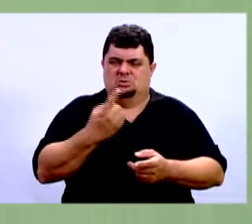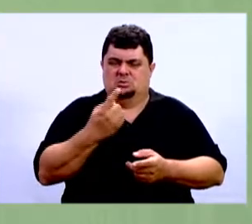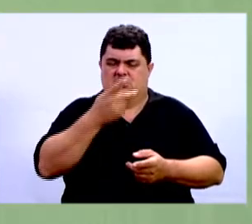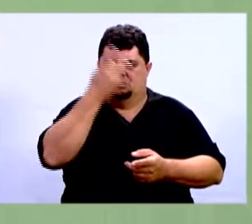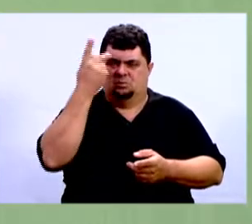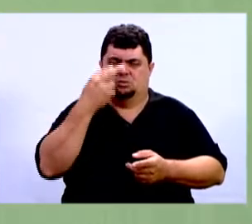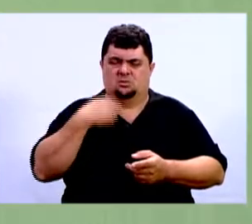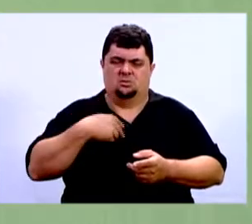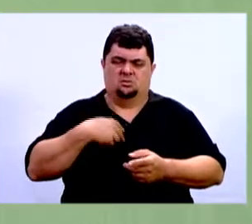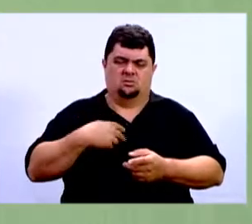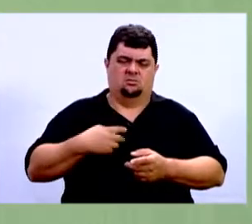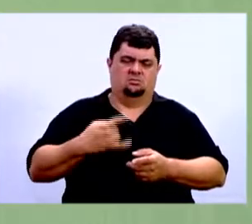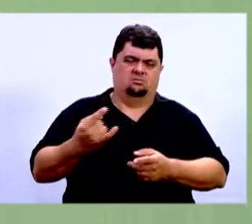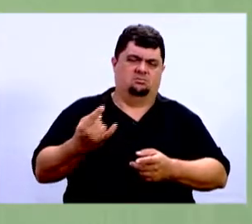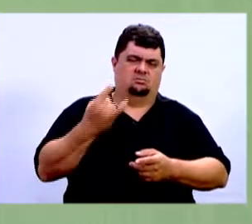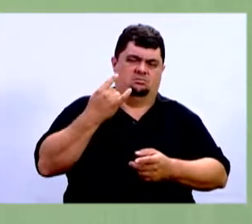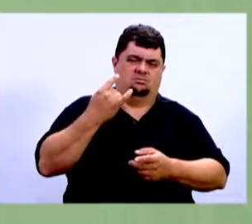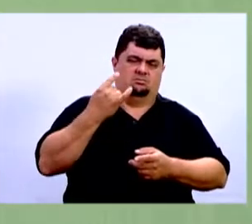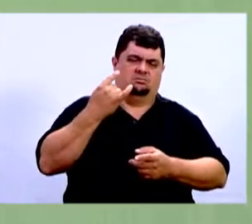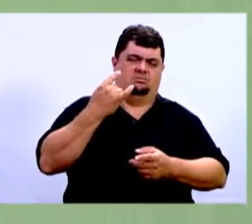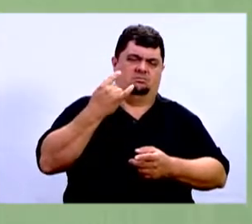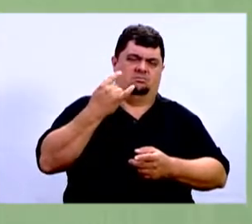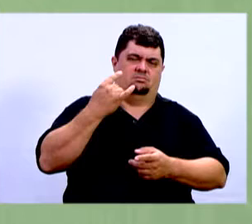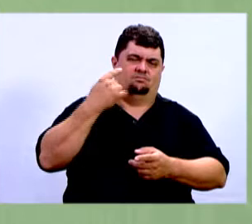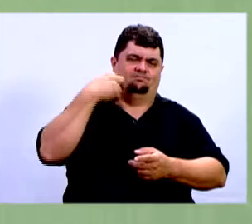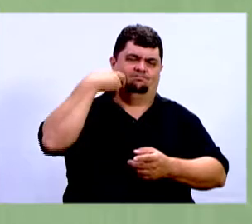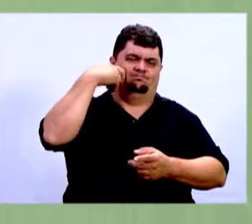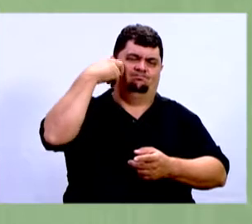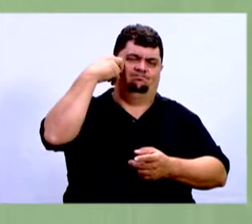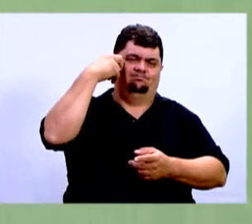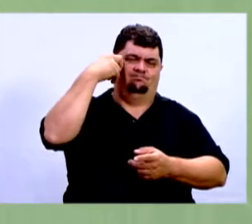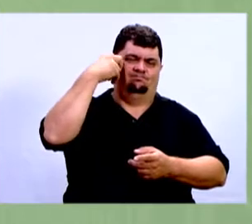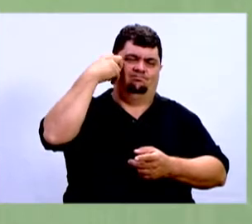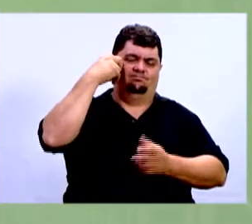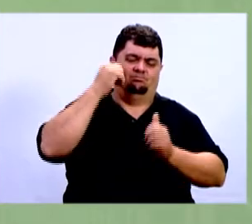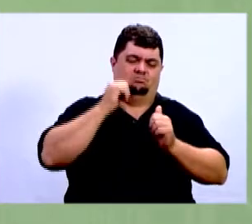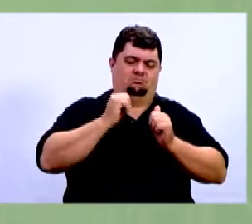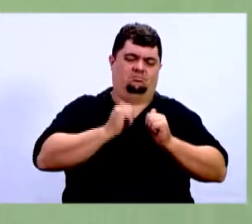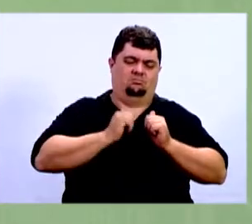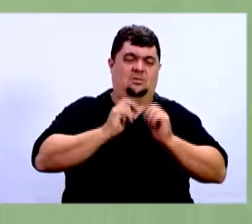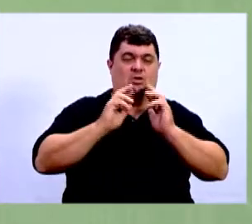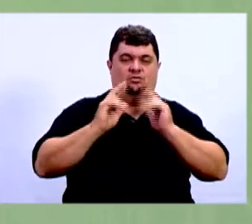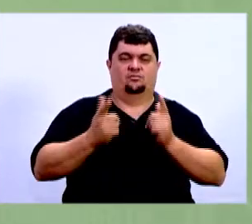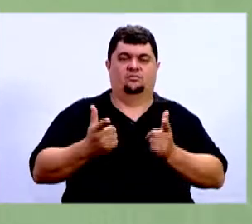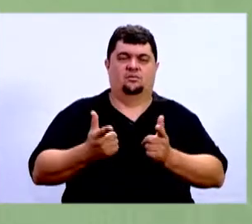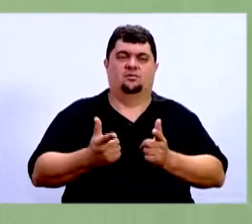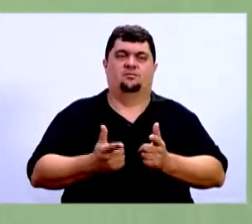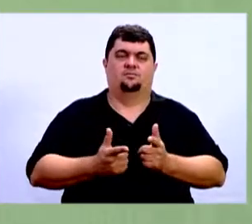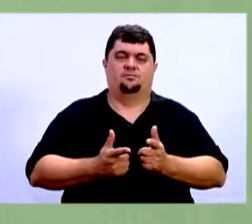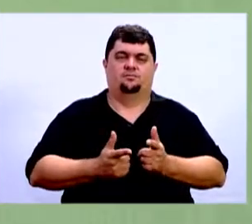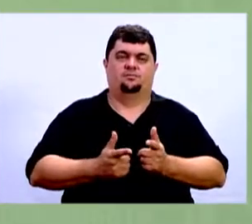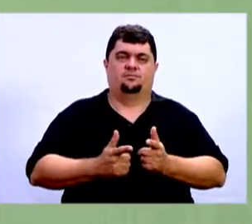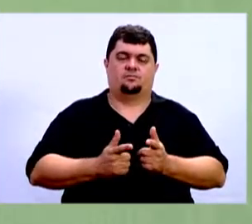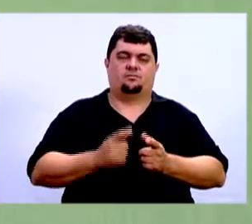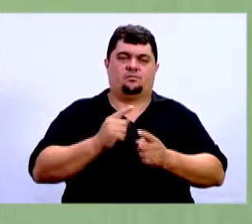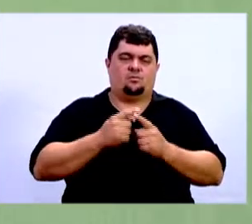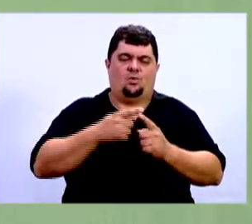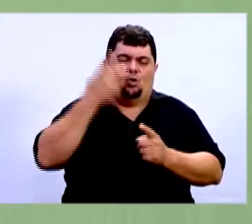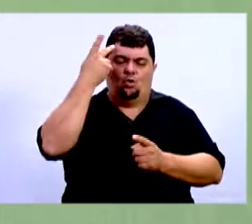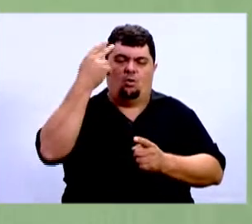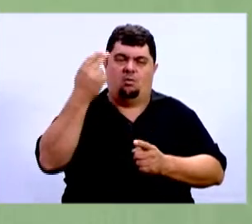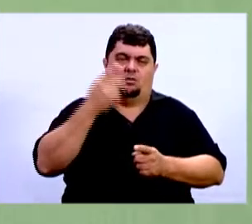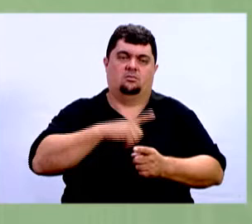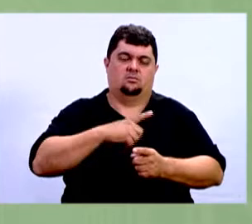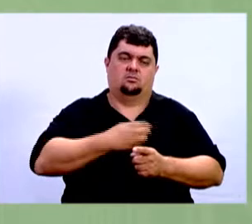sendo observadas podem ficar redias, tímidas, ou seja, pode ter uma interpretação diferente do que tem na realidade